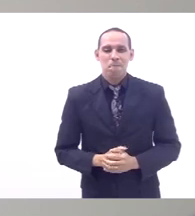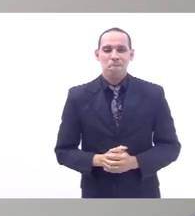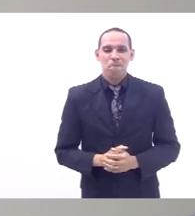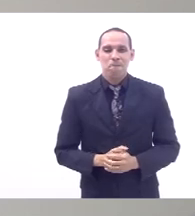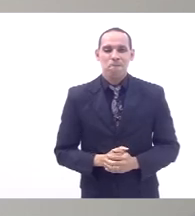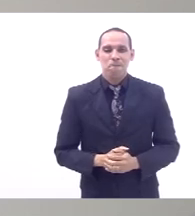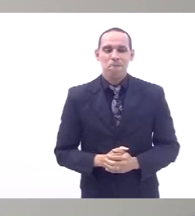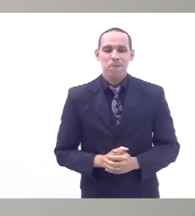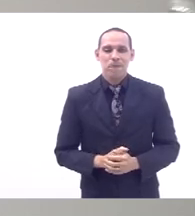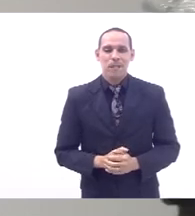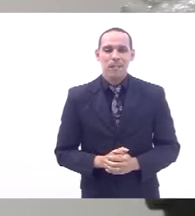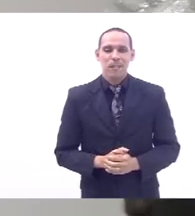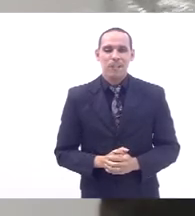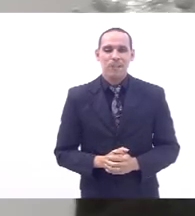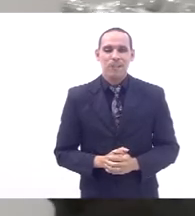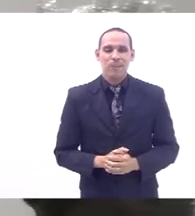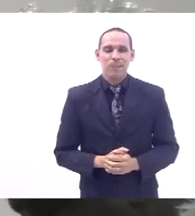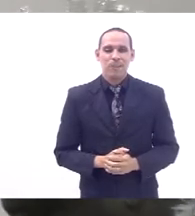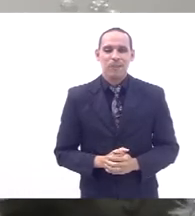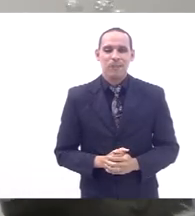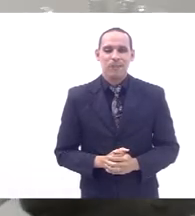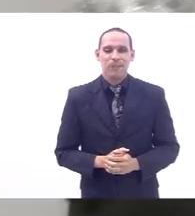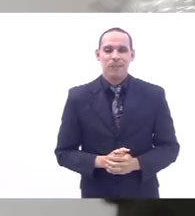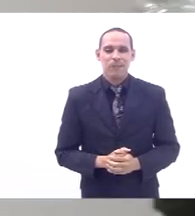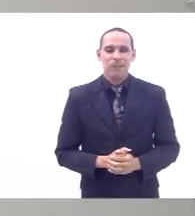Vamos lá? Auô.